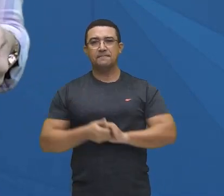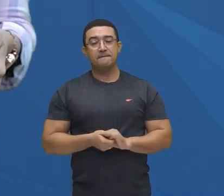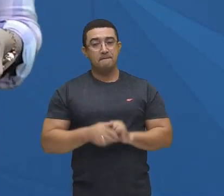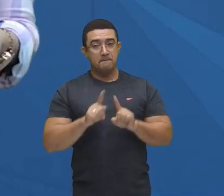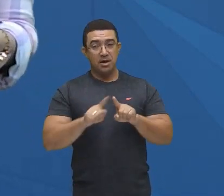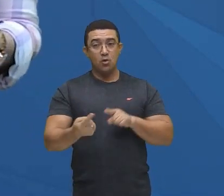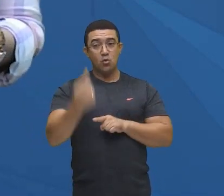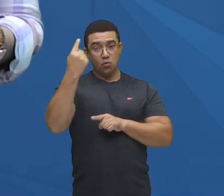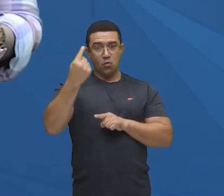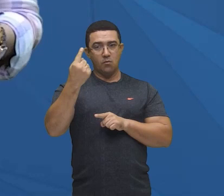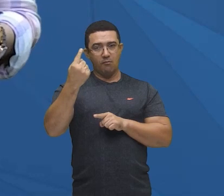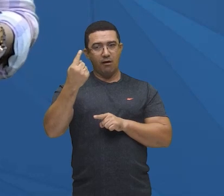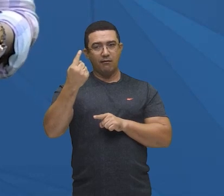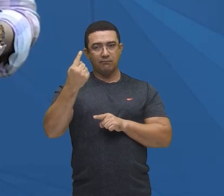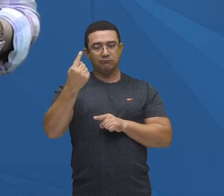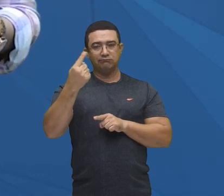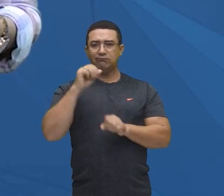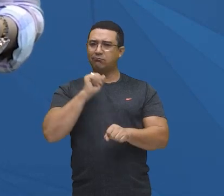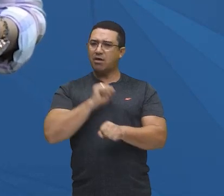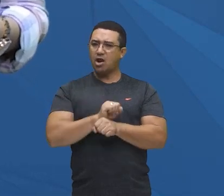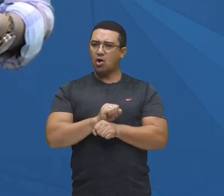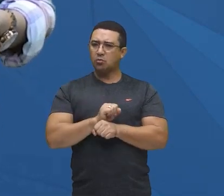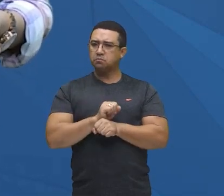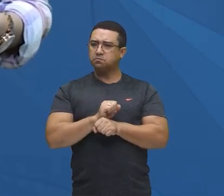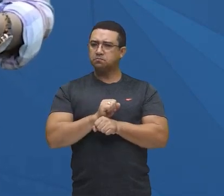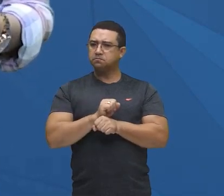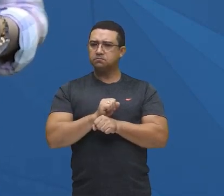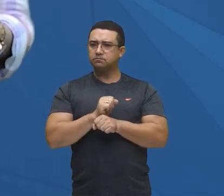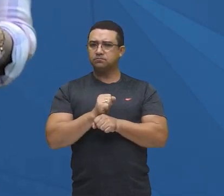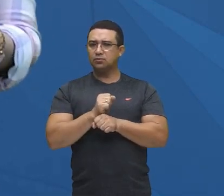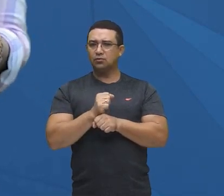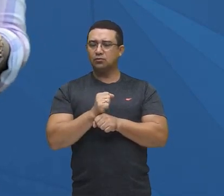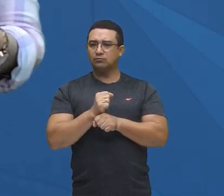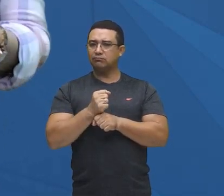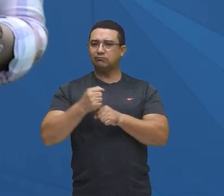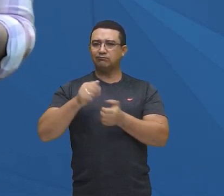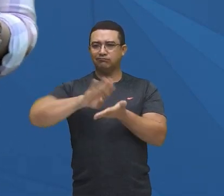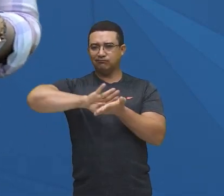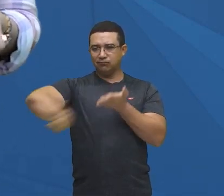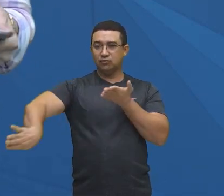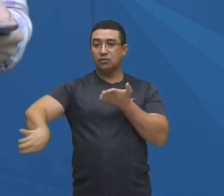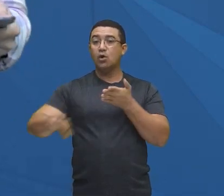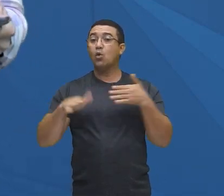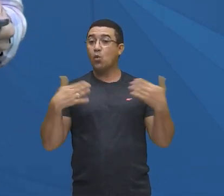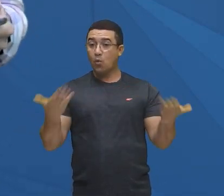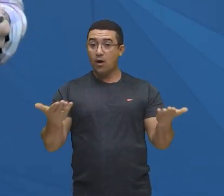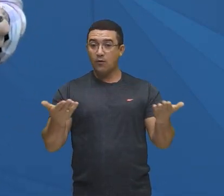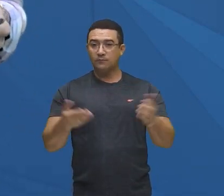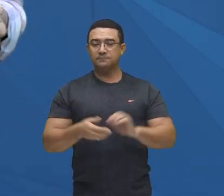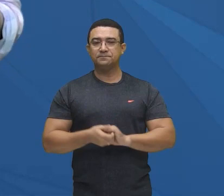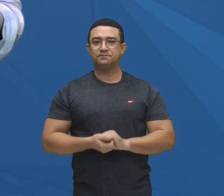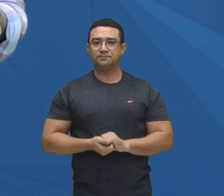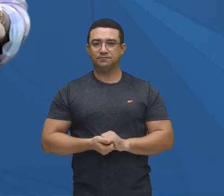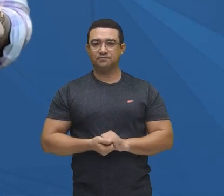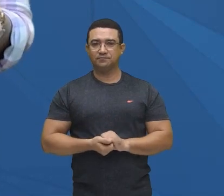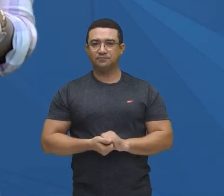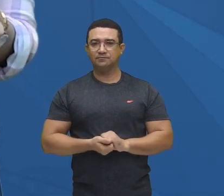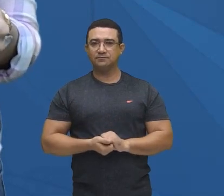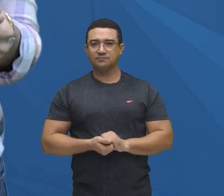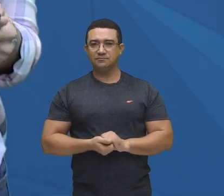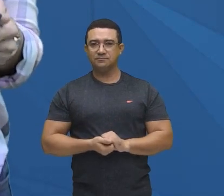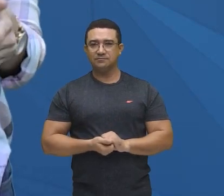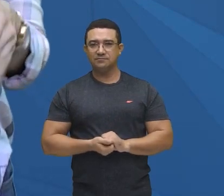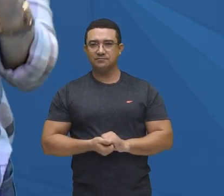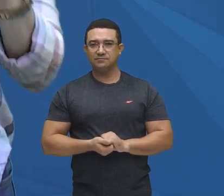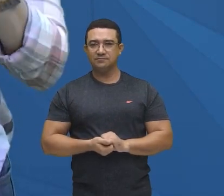de existir em 2014, tá bom? Qual é? Qual é? Tá tabulando ali os nossos